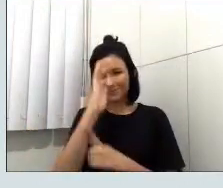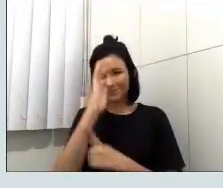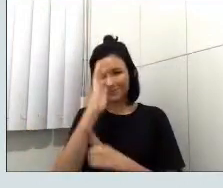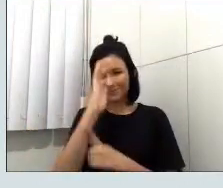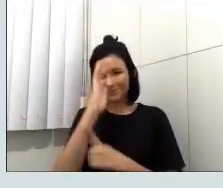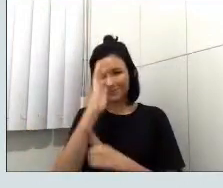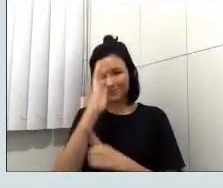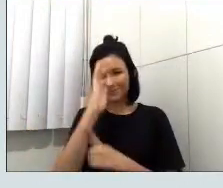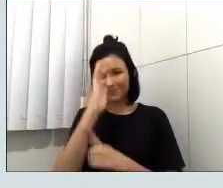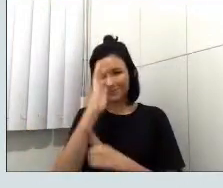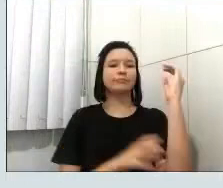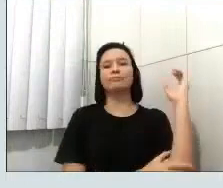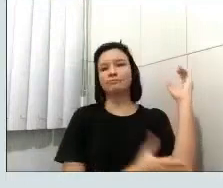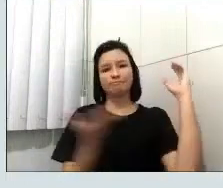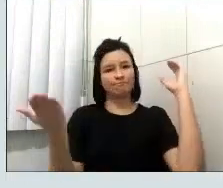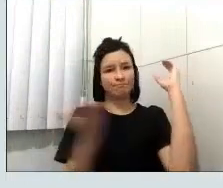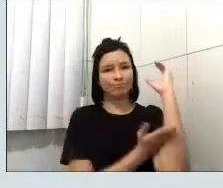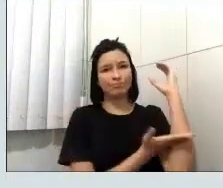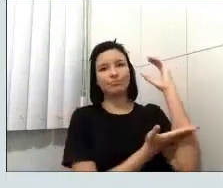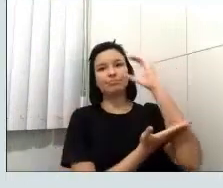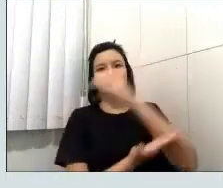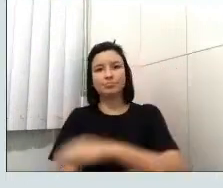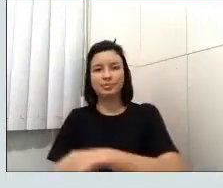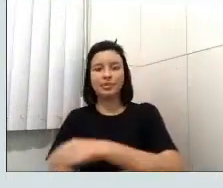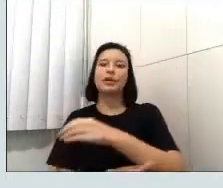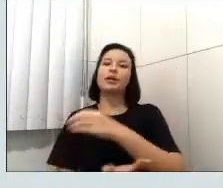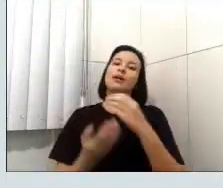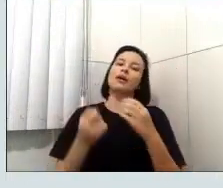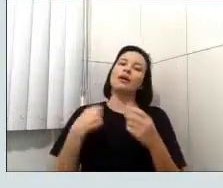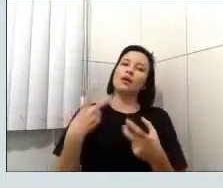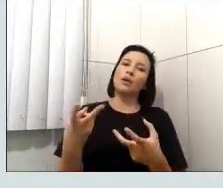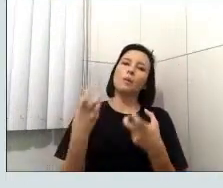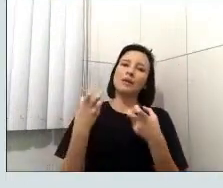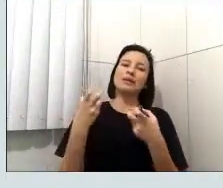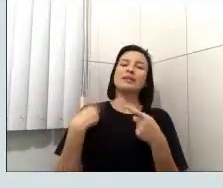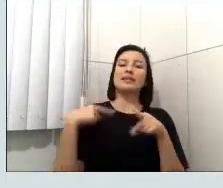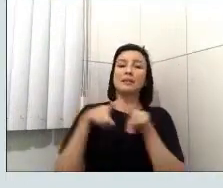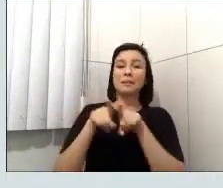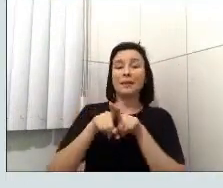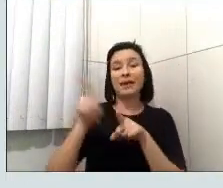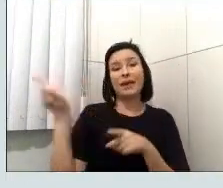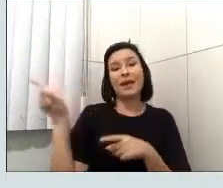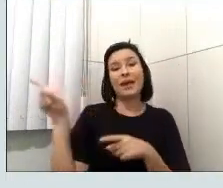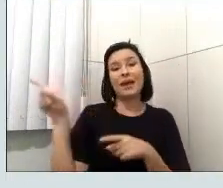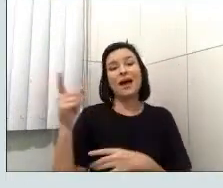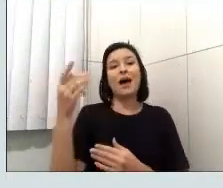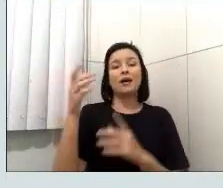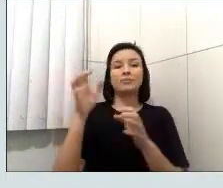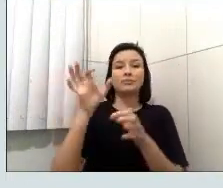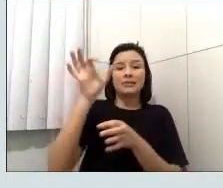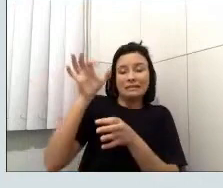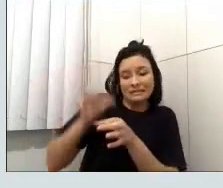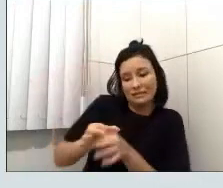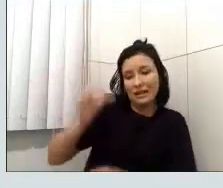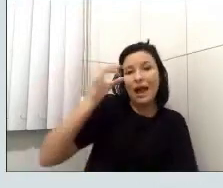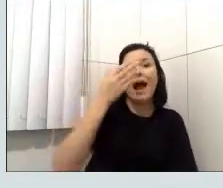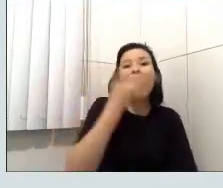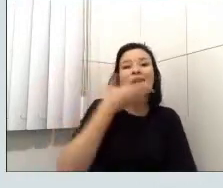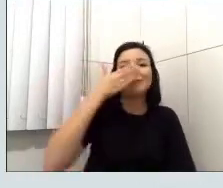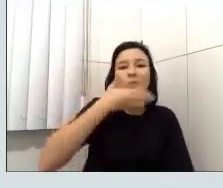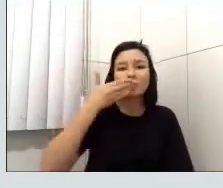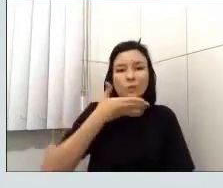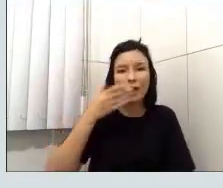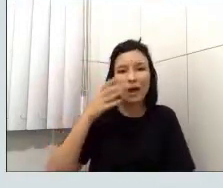depois cafeeira. Então, são mudanças que vão sendo estabelecidas na dinâmica